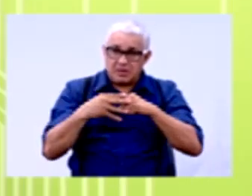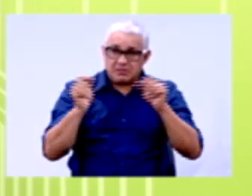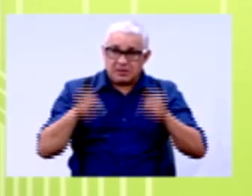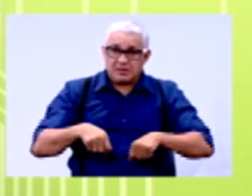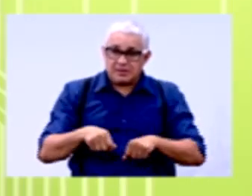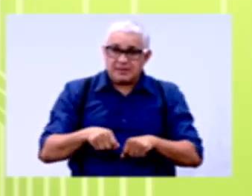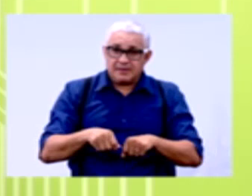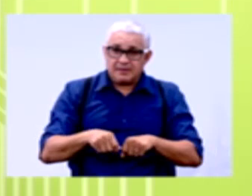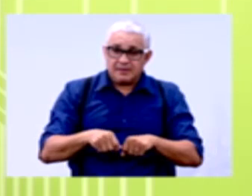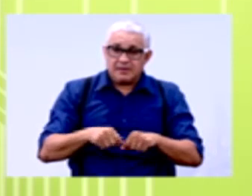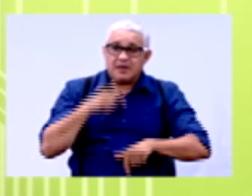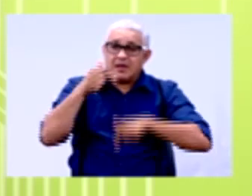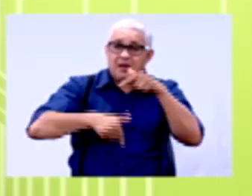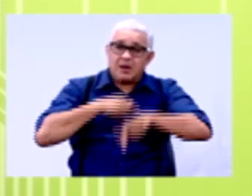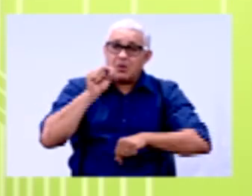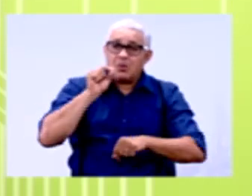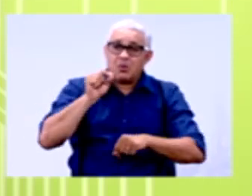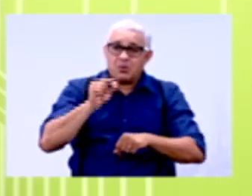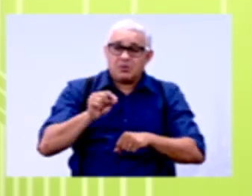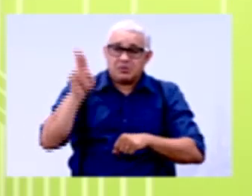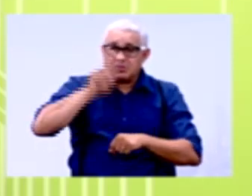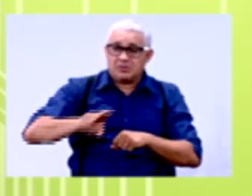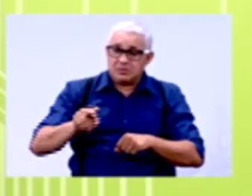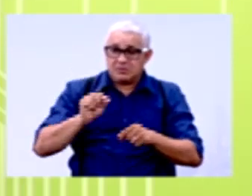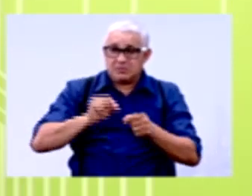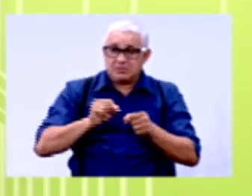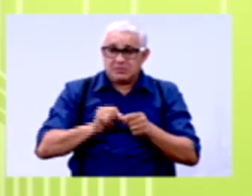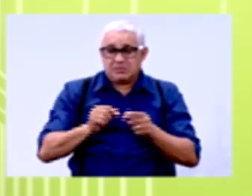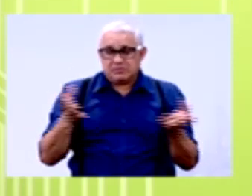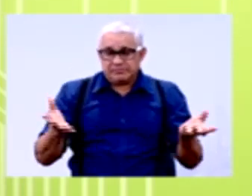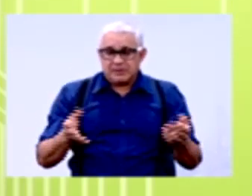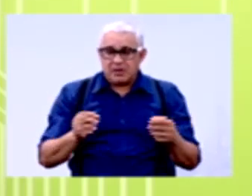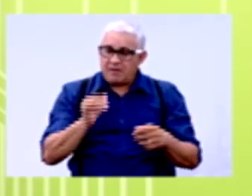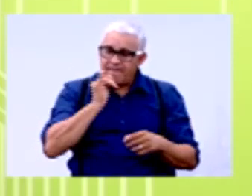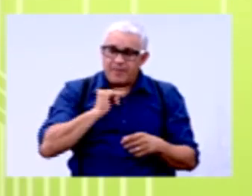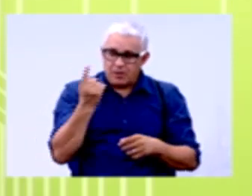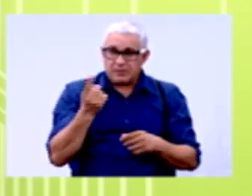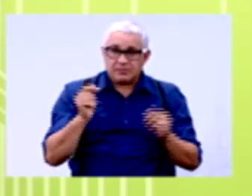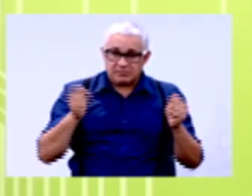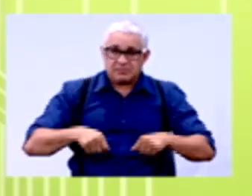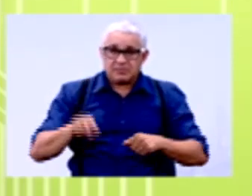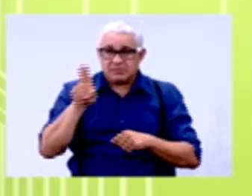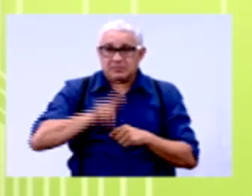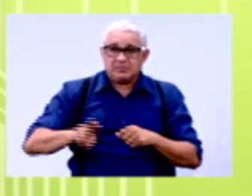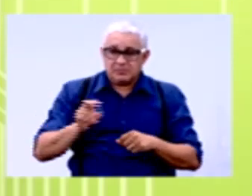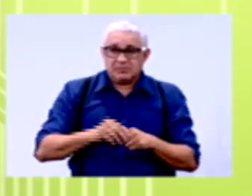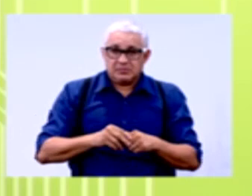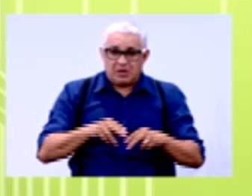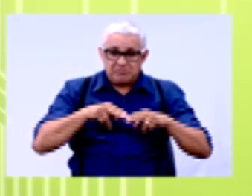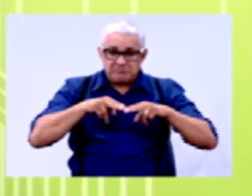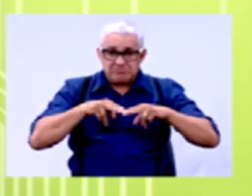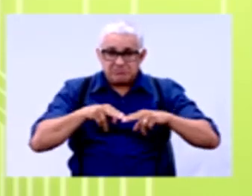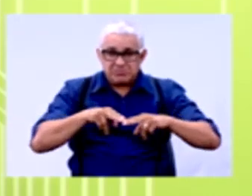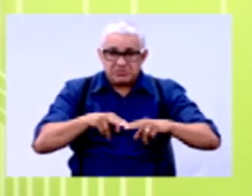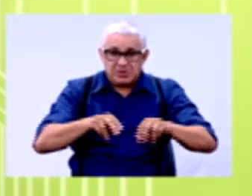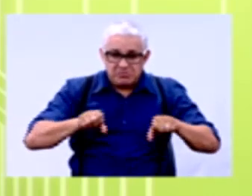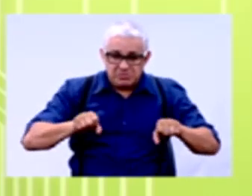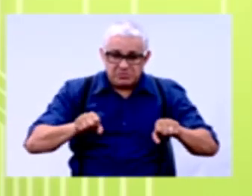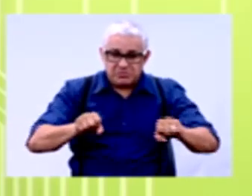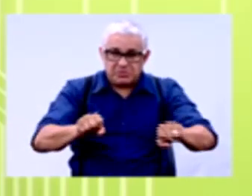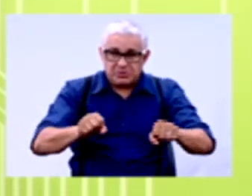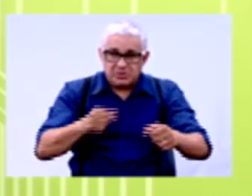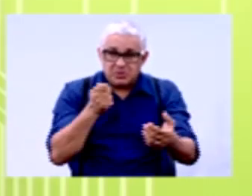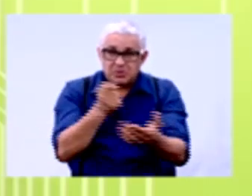o usuário está fazendo, né? Enfim, isso é só um dos exemplos que pode ser utilizado com sessão. Carrinho de compra, por exemplo, é um outro exemplo que